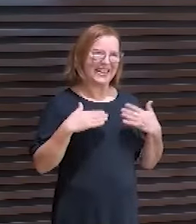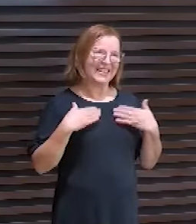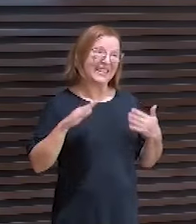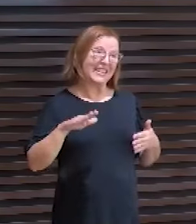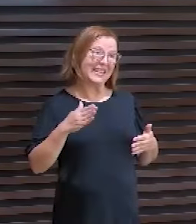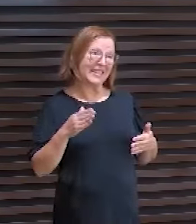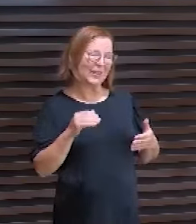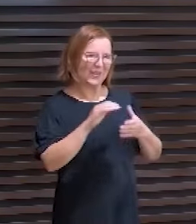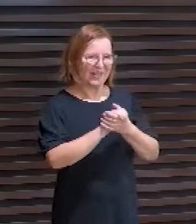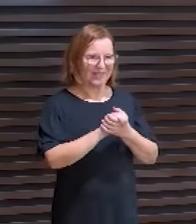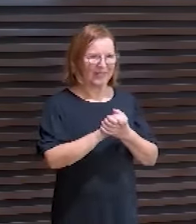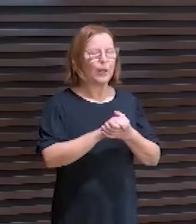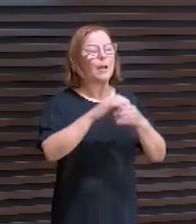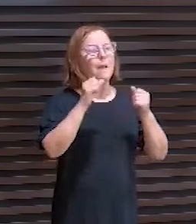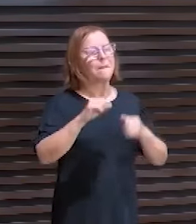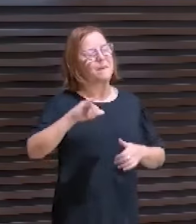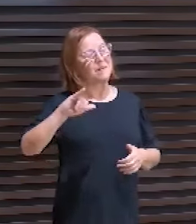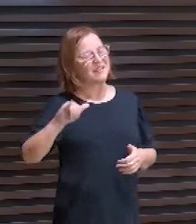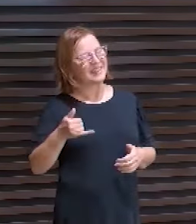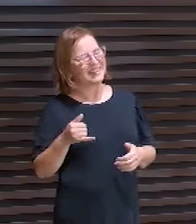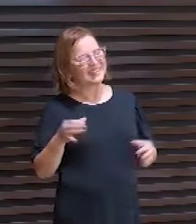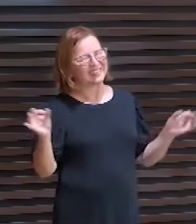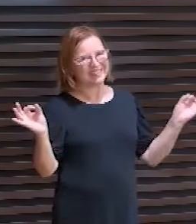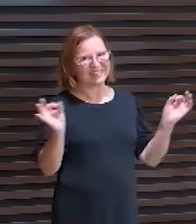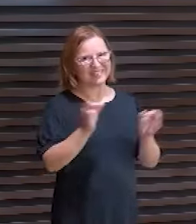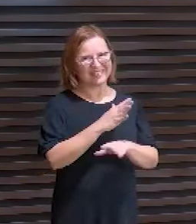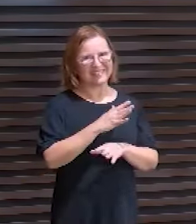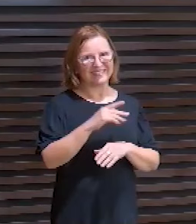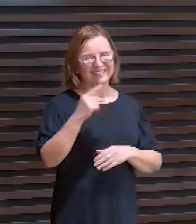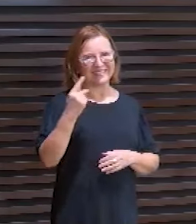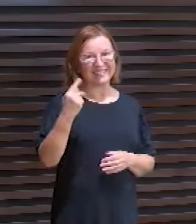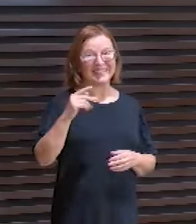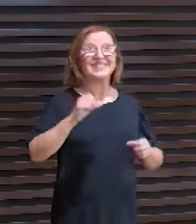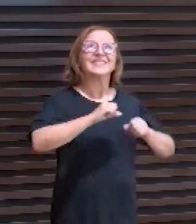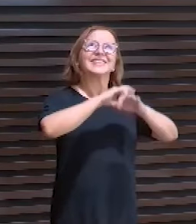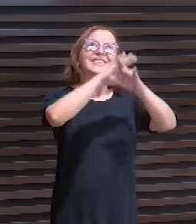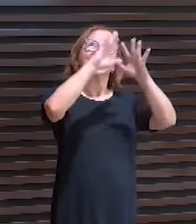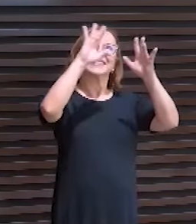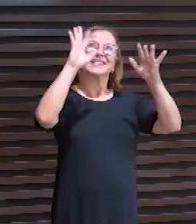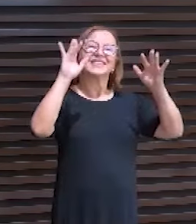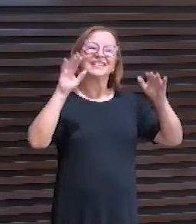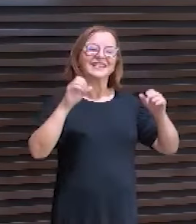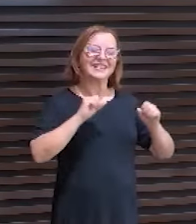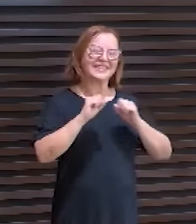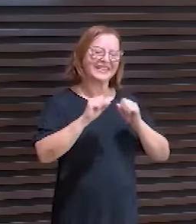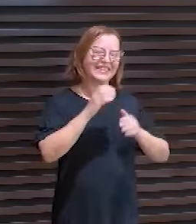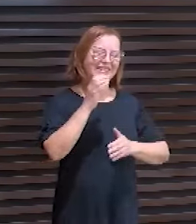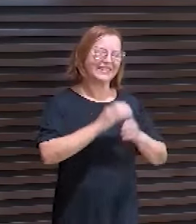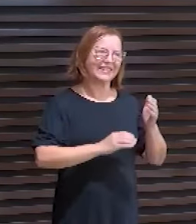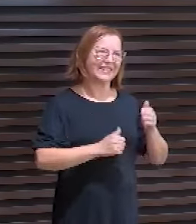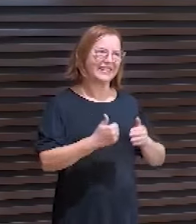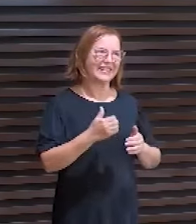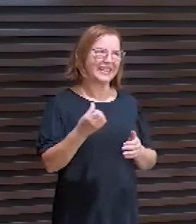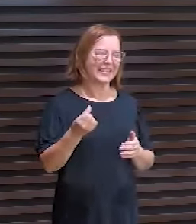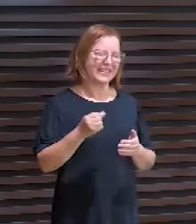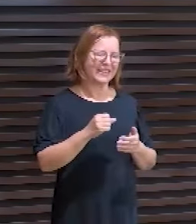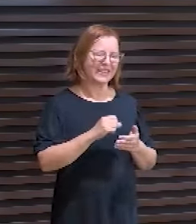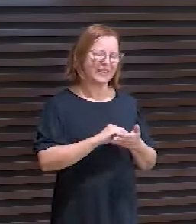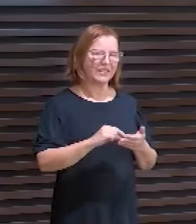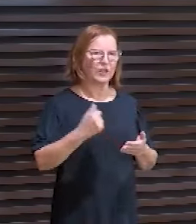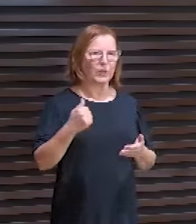o casal poderá usufruir da plenitude da sua glória salmo 16 11 diz